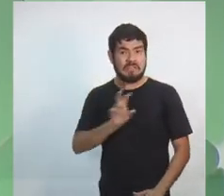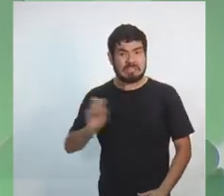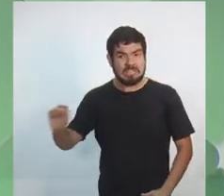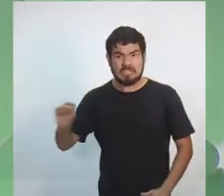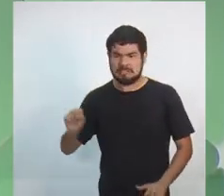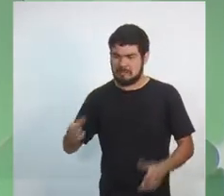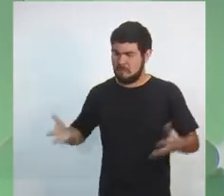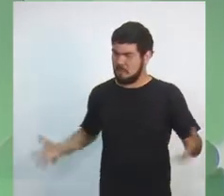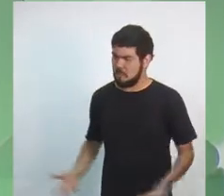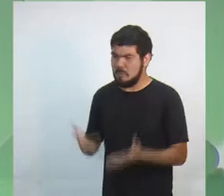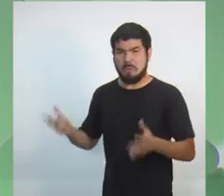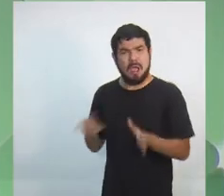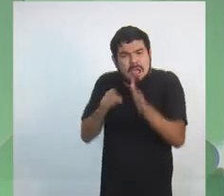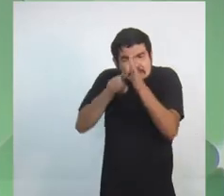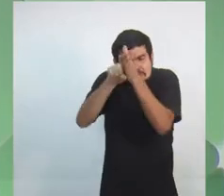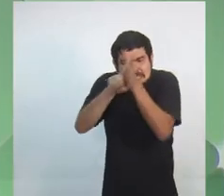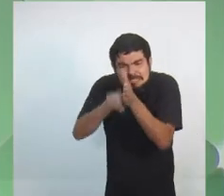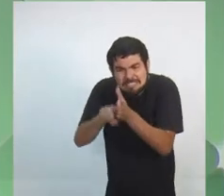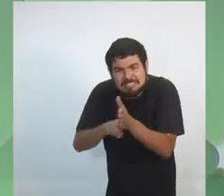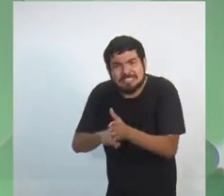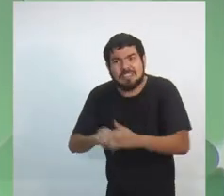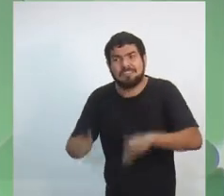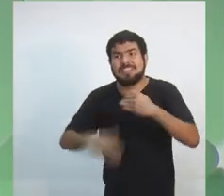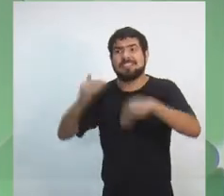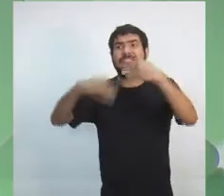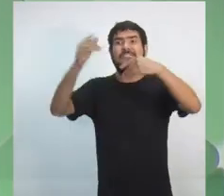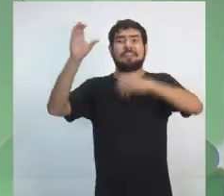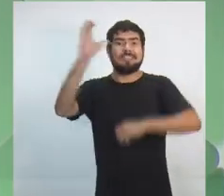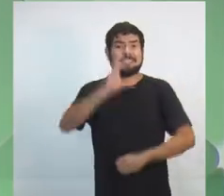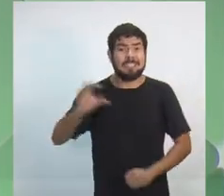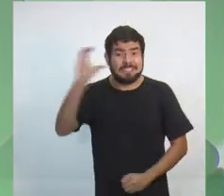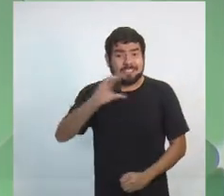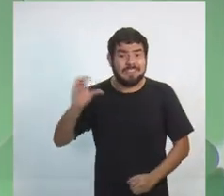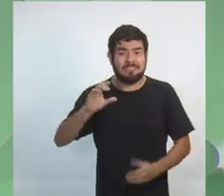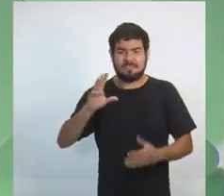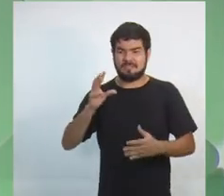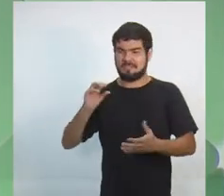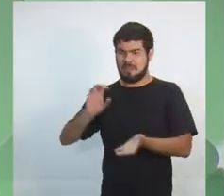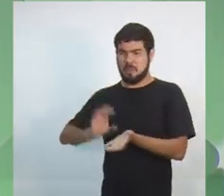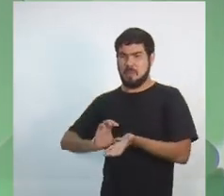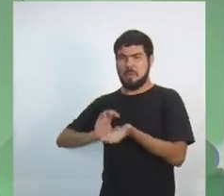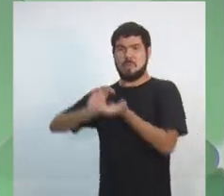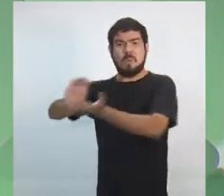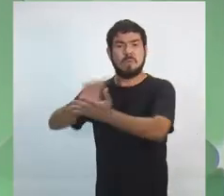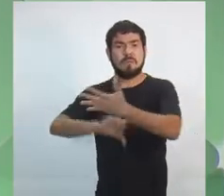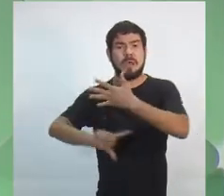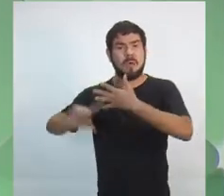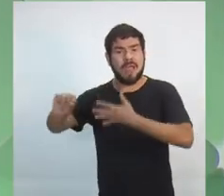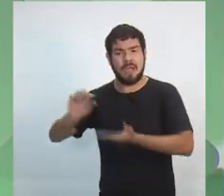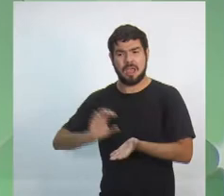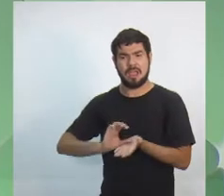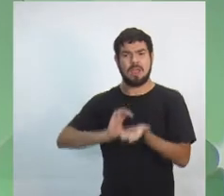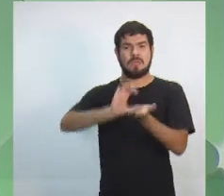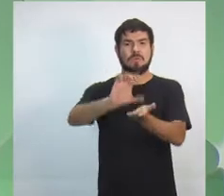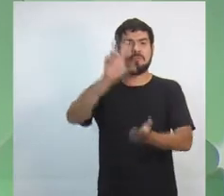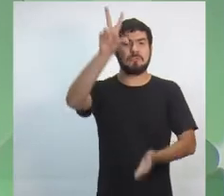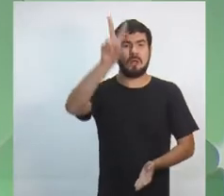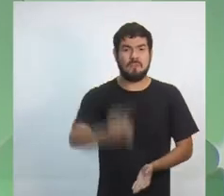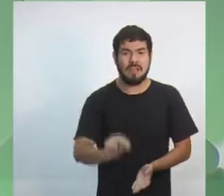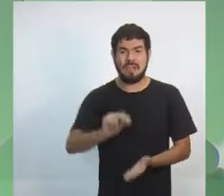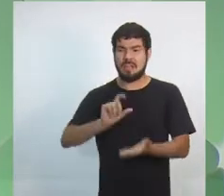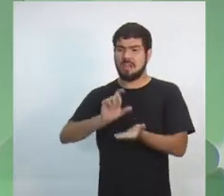pesquisa e o desenvolvimento científico no estado do Amazonas, colocando recurso para a UEA, colocando recursos para o FAM, para o INPA, para a